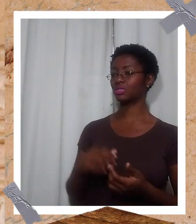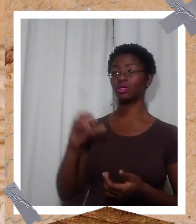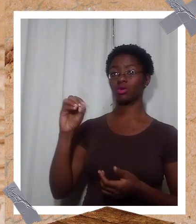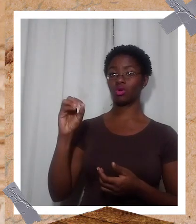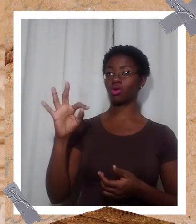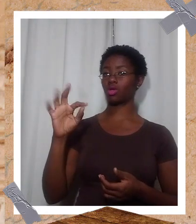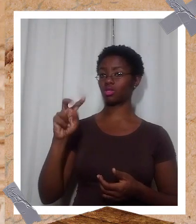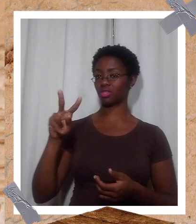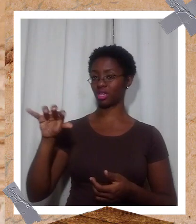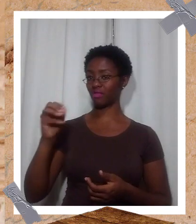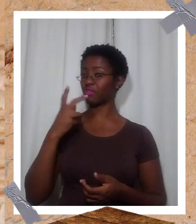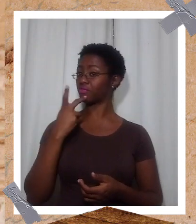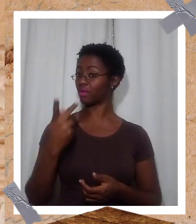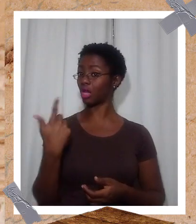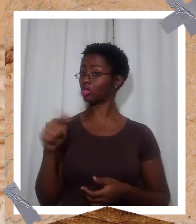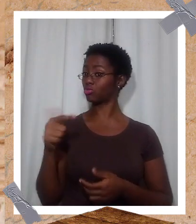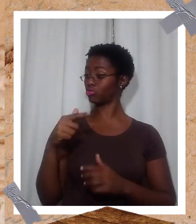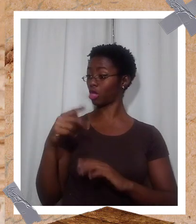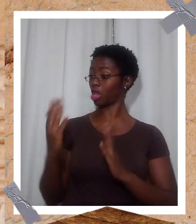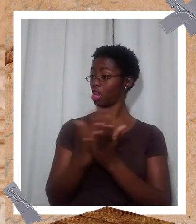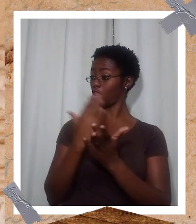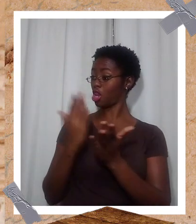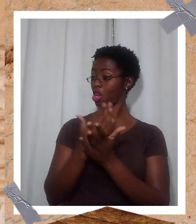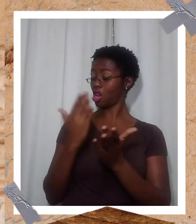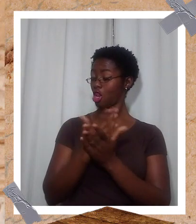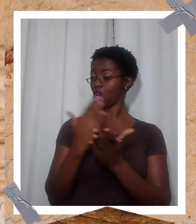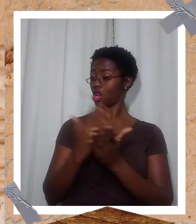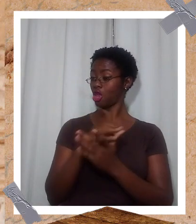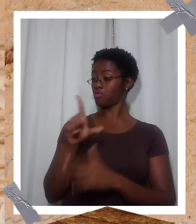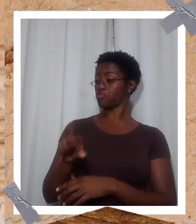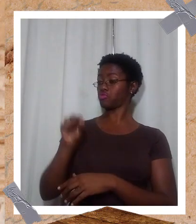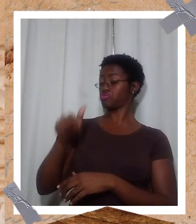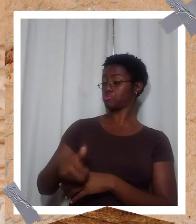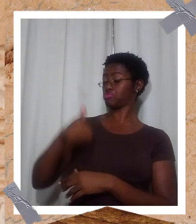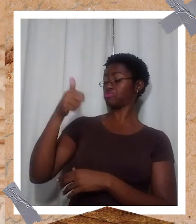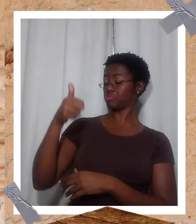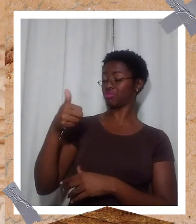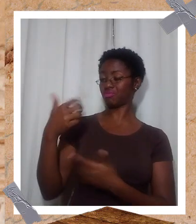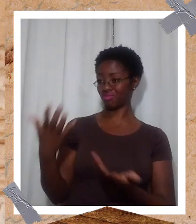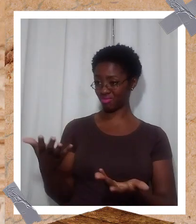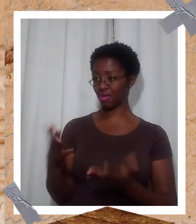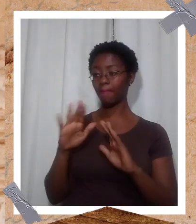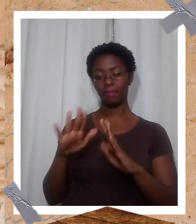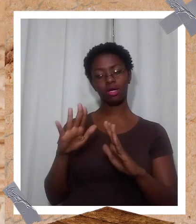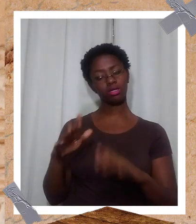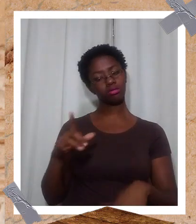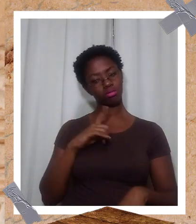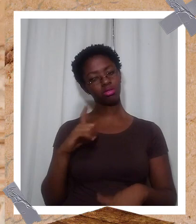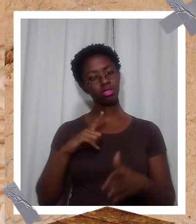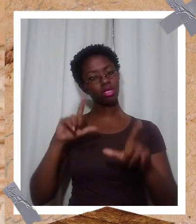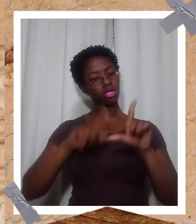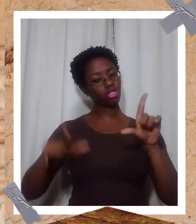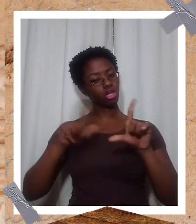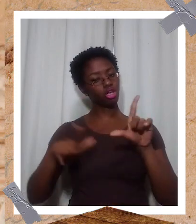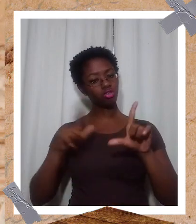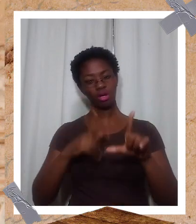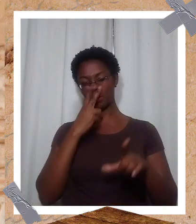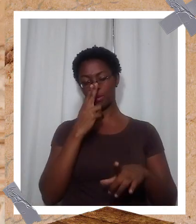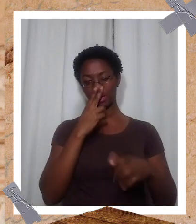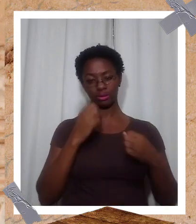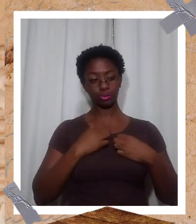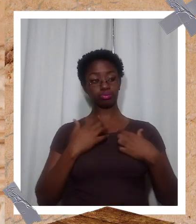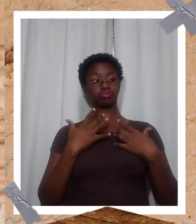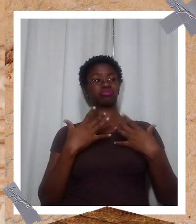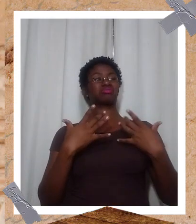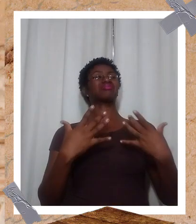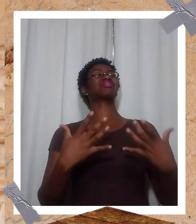preferido, mas existe uma leitura que te impacta bastante. Eu também queria que a nossa plateia ouvisse um pequeno trecho de